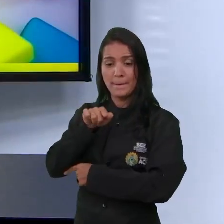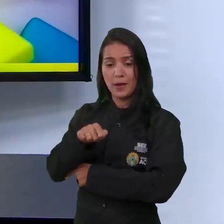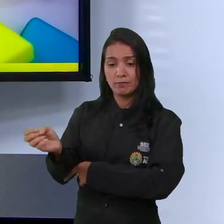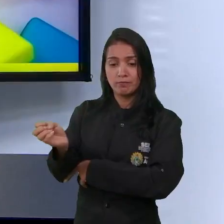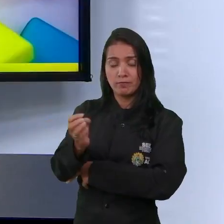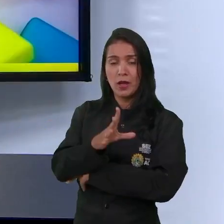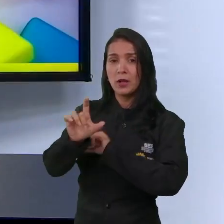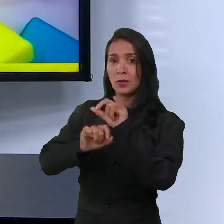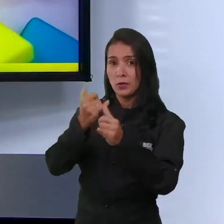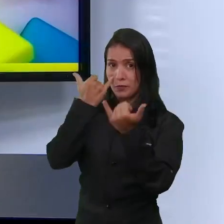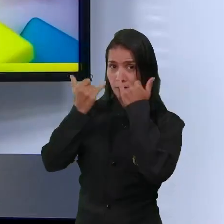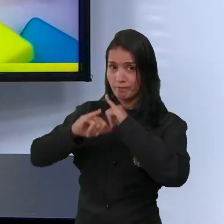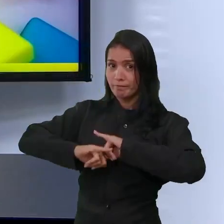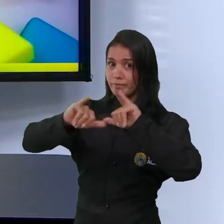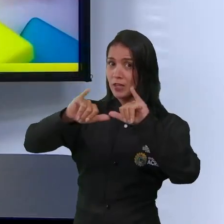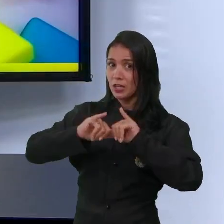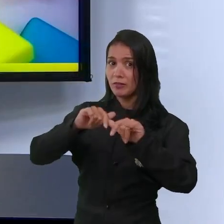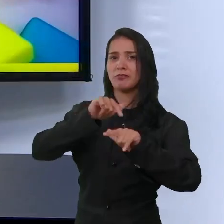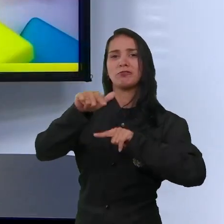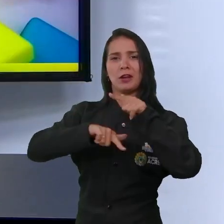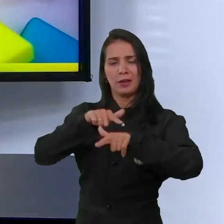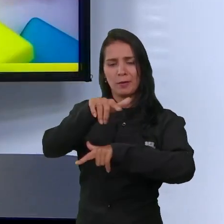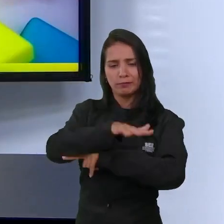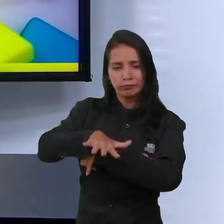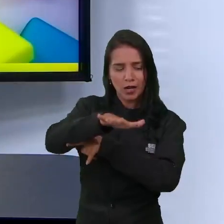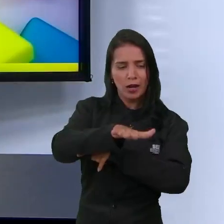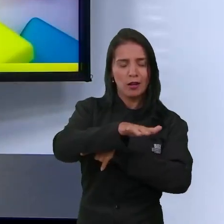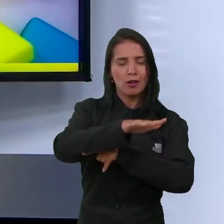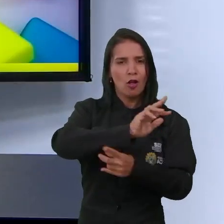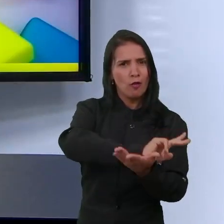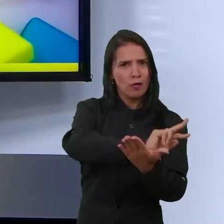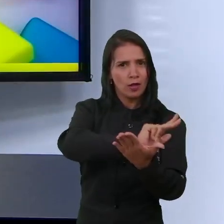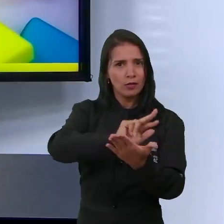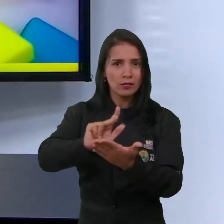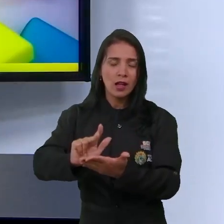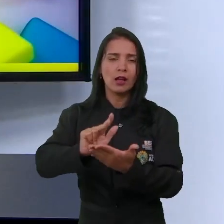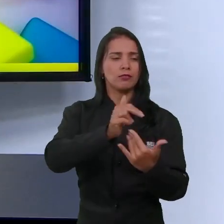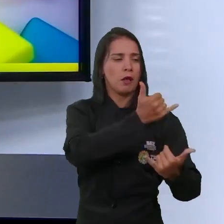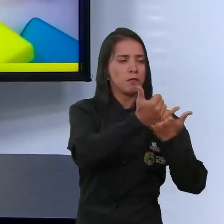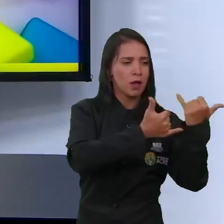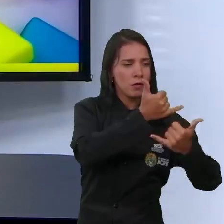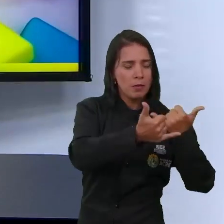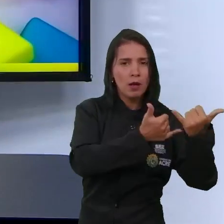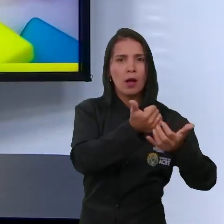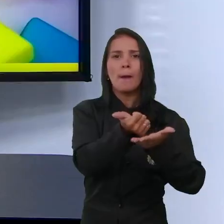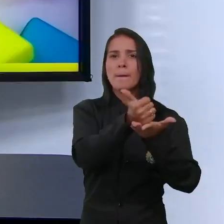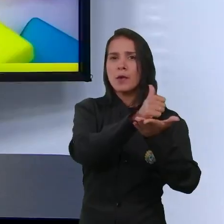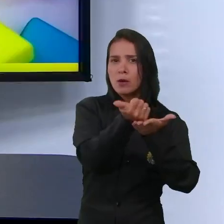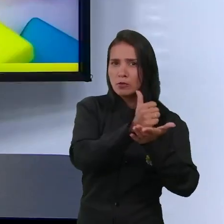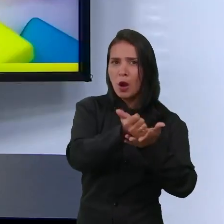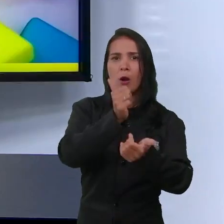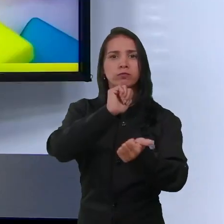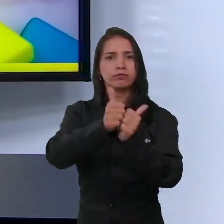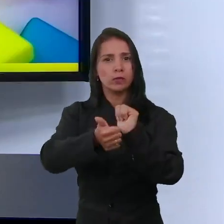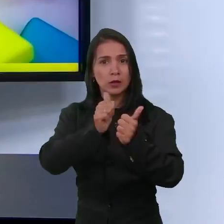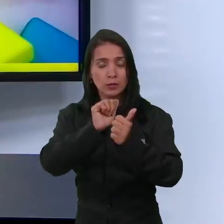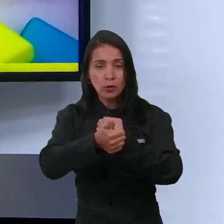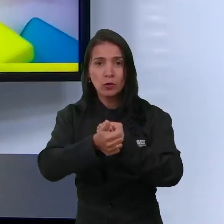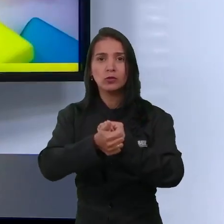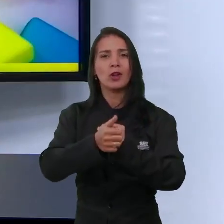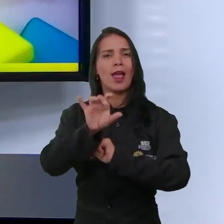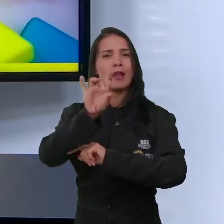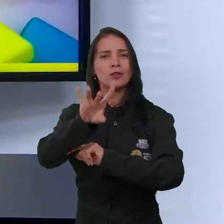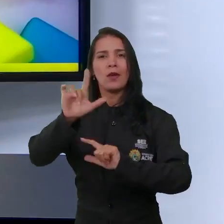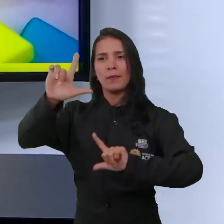de streaming trabalham com diversos setores, trabalham, por exemplo, na parte de entretenimento, do esporte. Hoje, não só